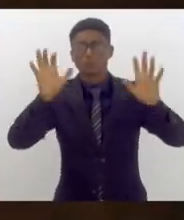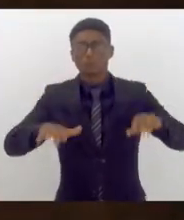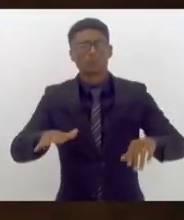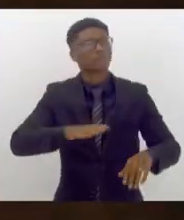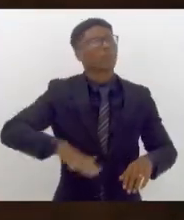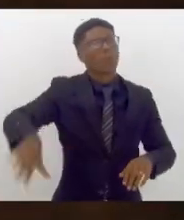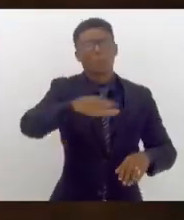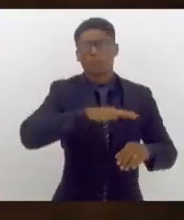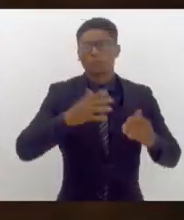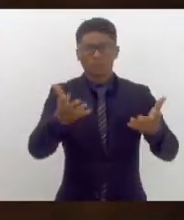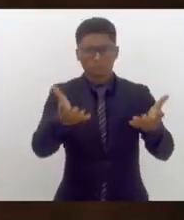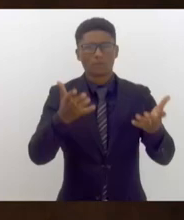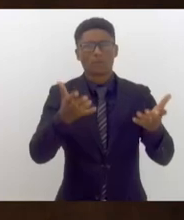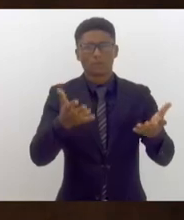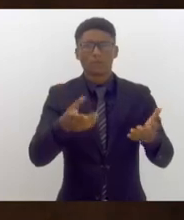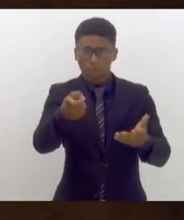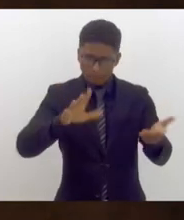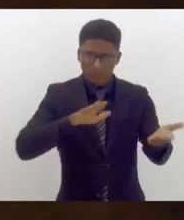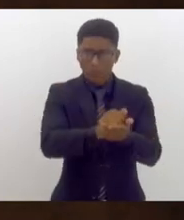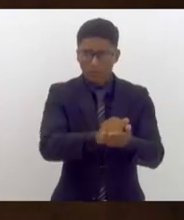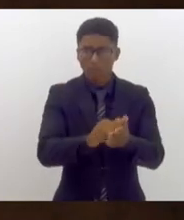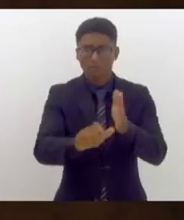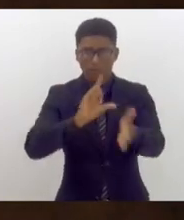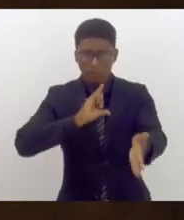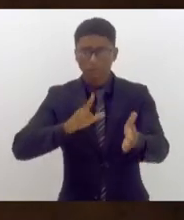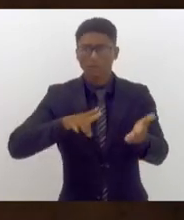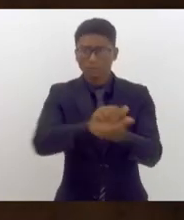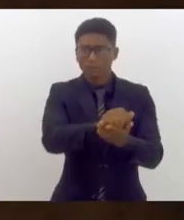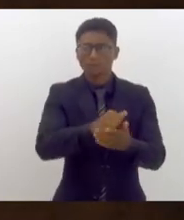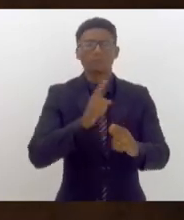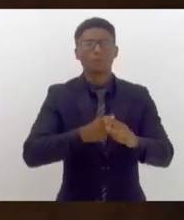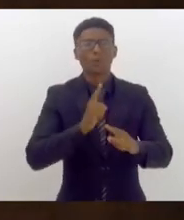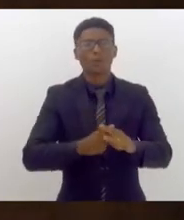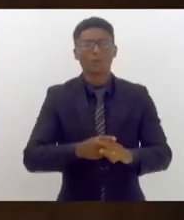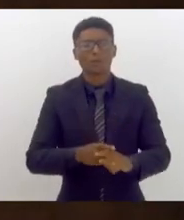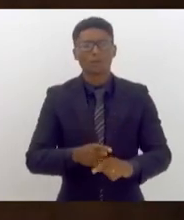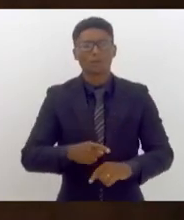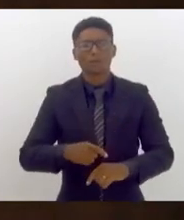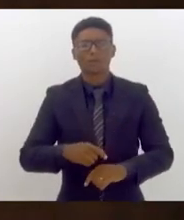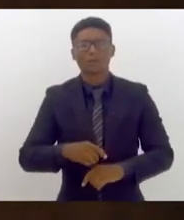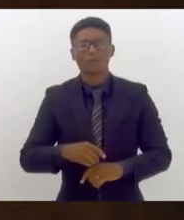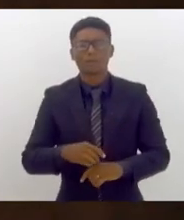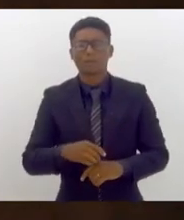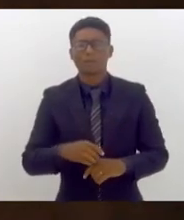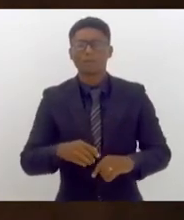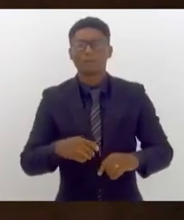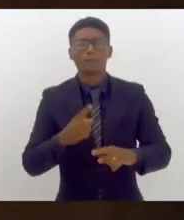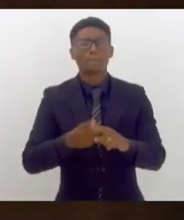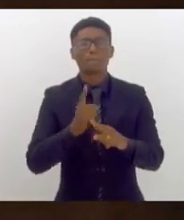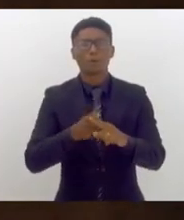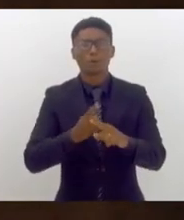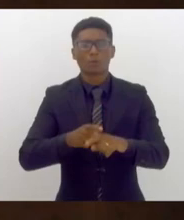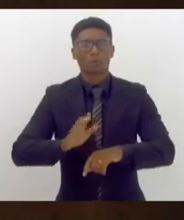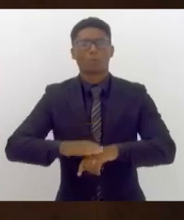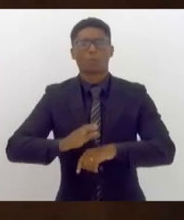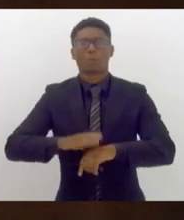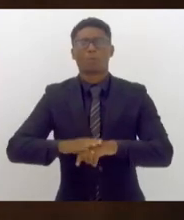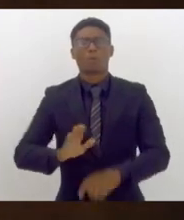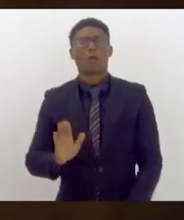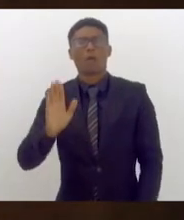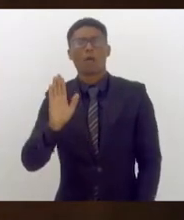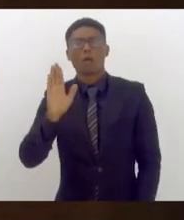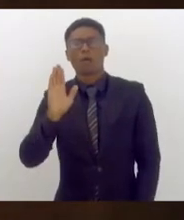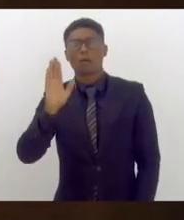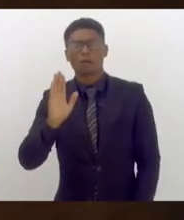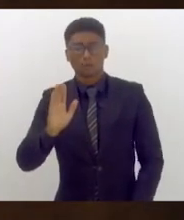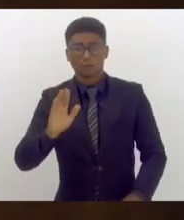todos querem. Se inscreve, porque questão de ordem, aliás, desculpe, questão de ordem é sobre